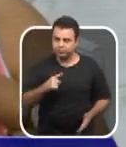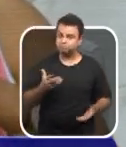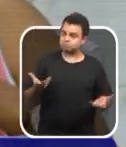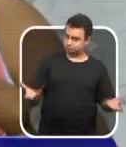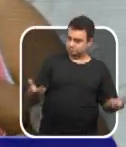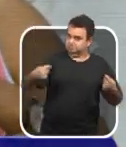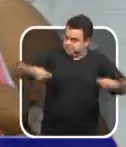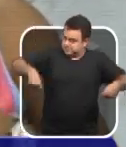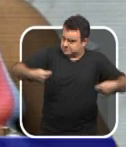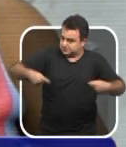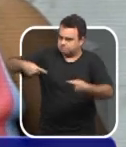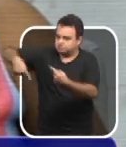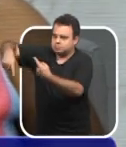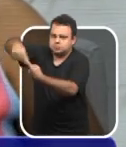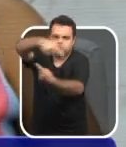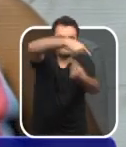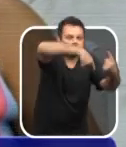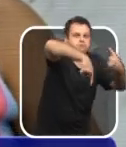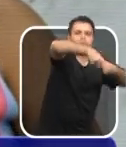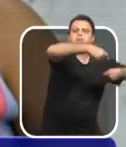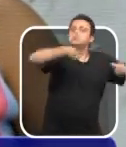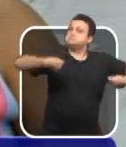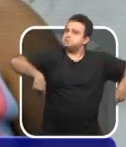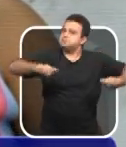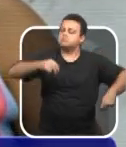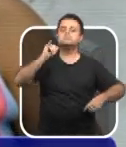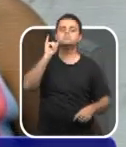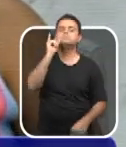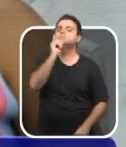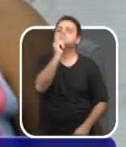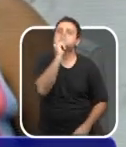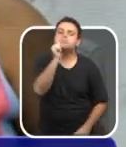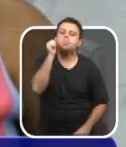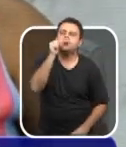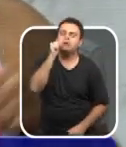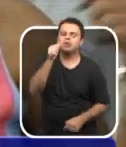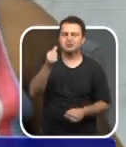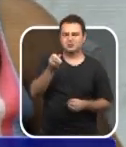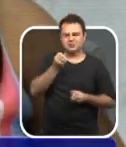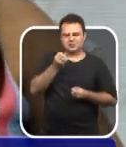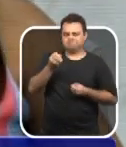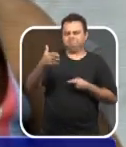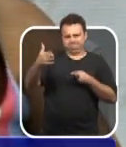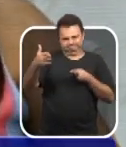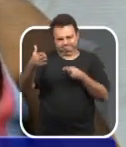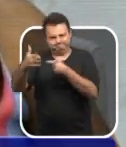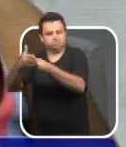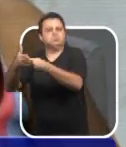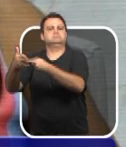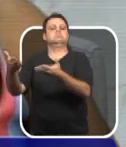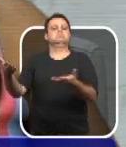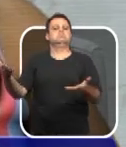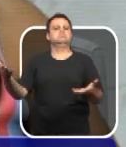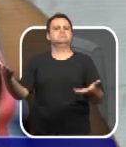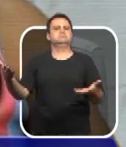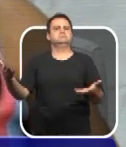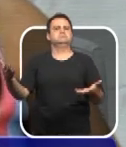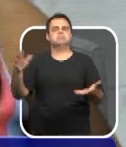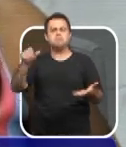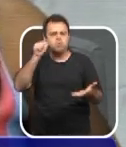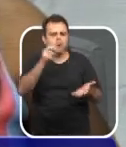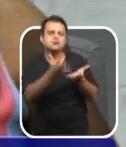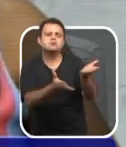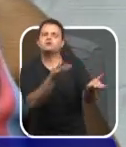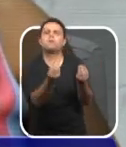denúncia. Ok, mas como que ela é tratada quando está sendo denunciada? Sim. Como que o Ministério Público apura os casos que vêm